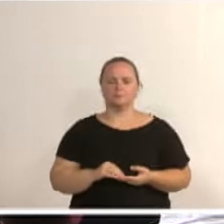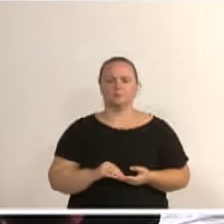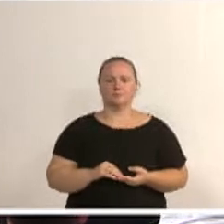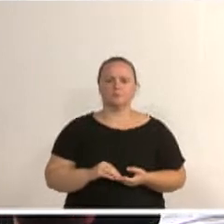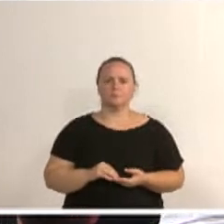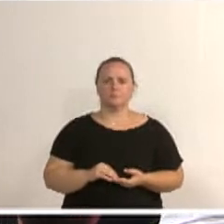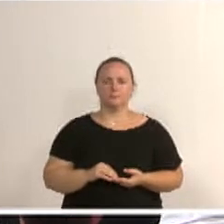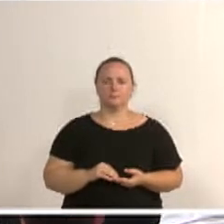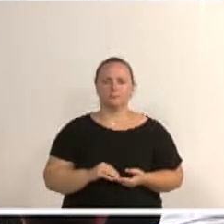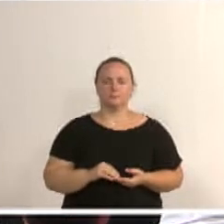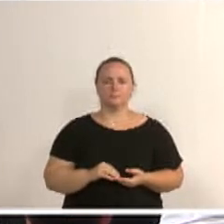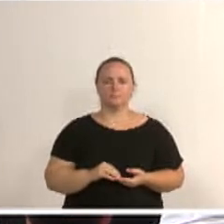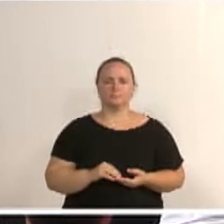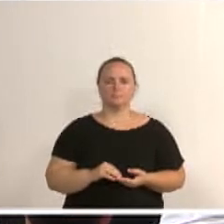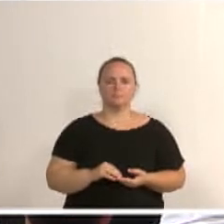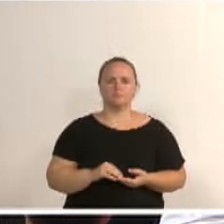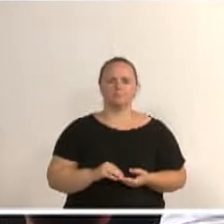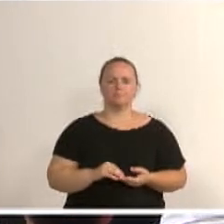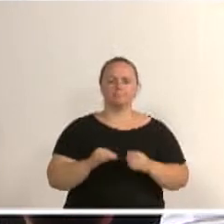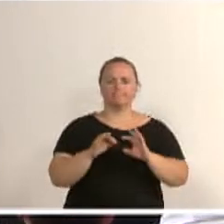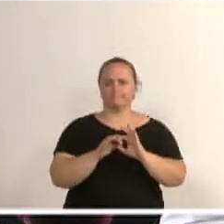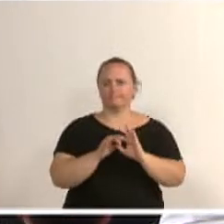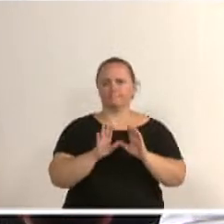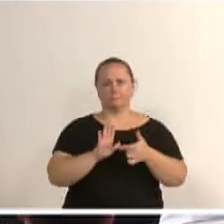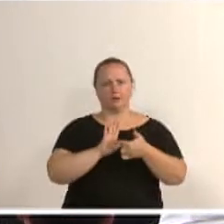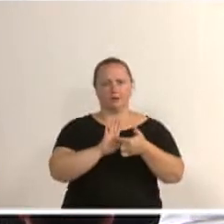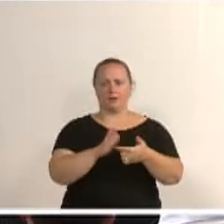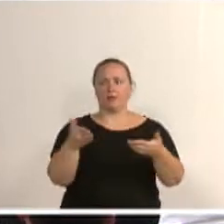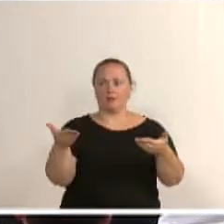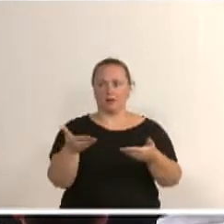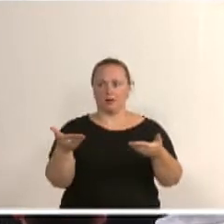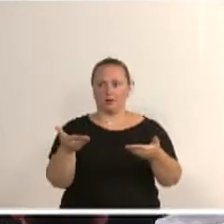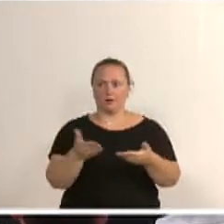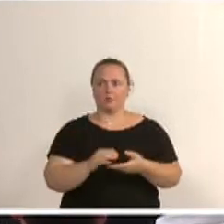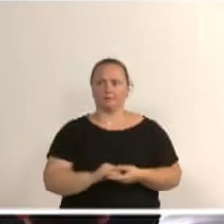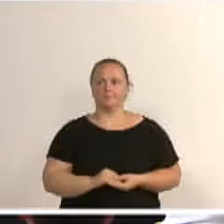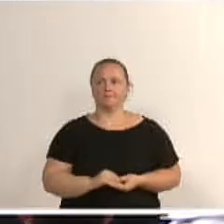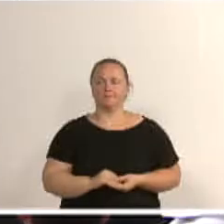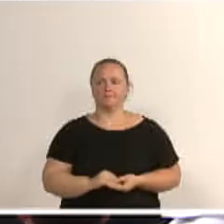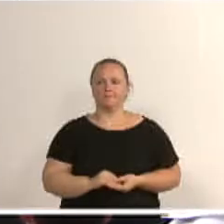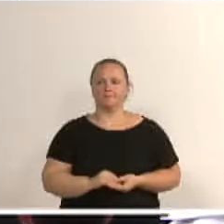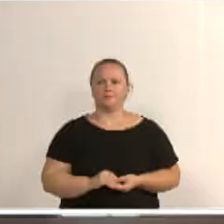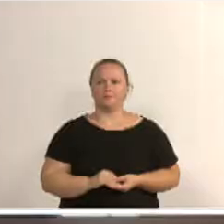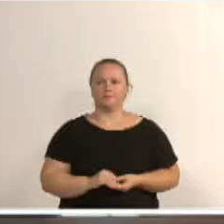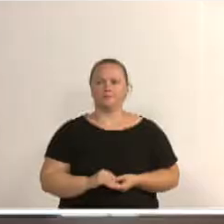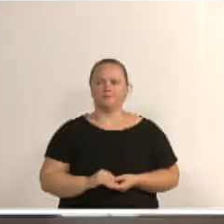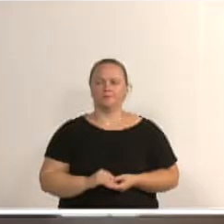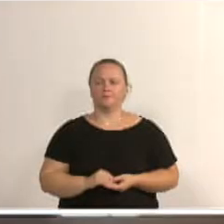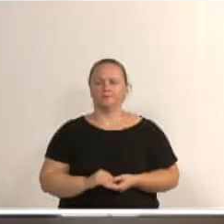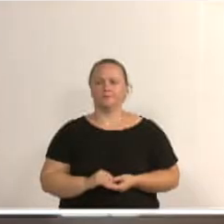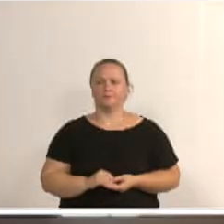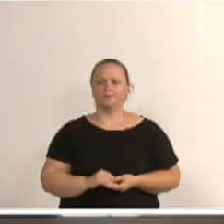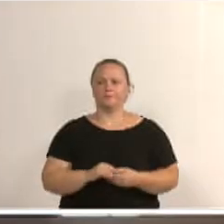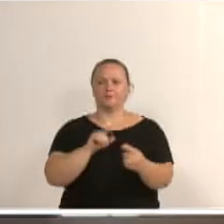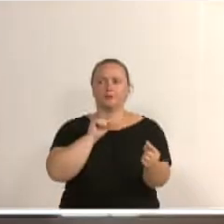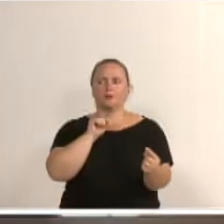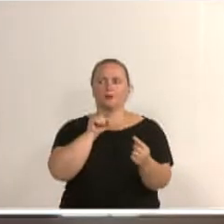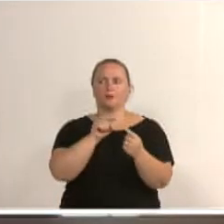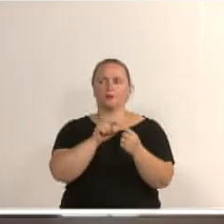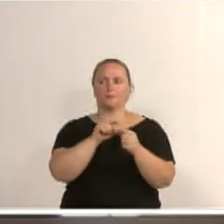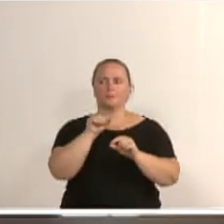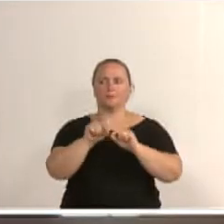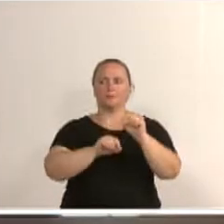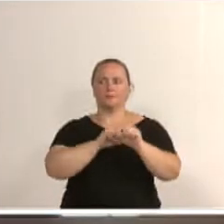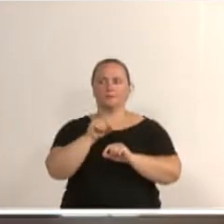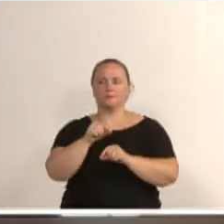Pode. Até para deixar bem claro novamente, tá? O nosso intuito aqui é